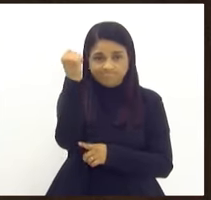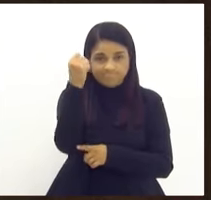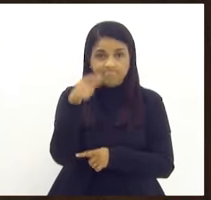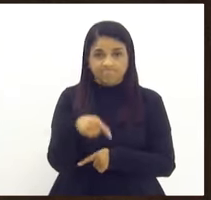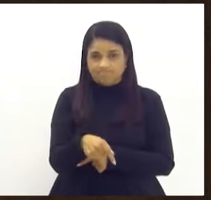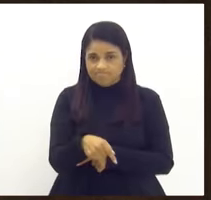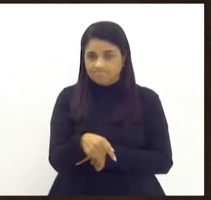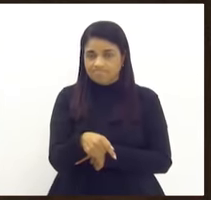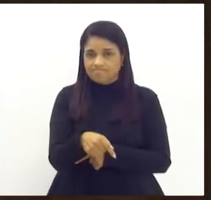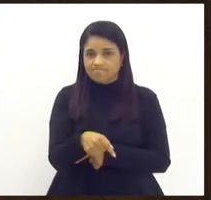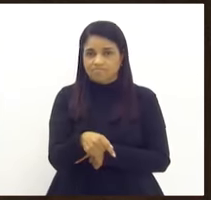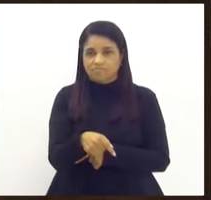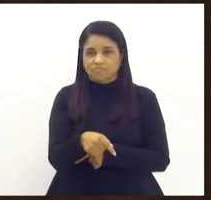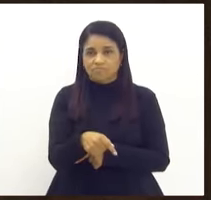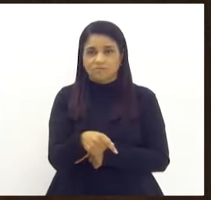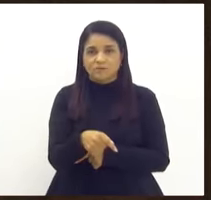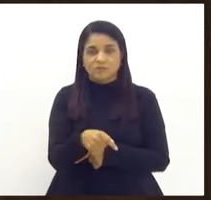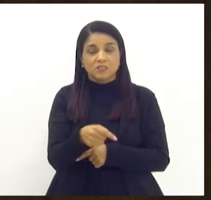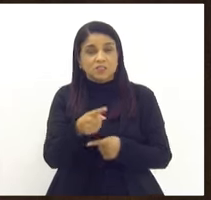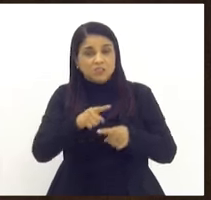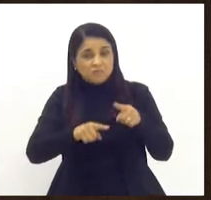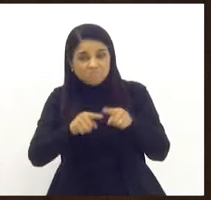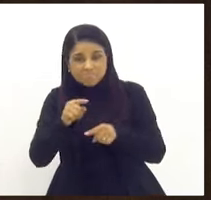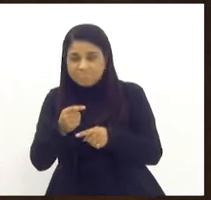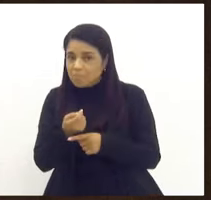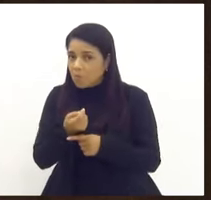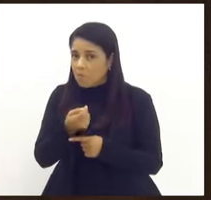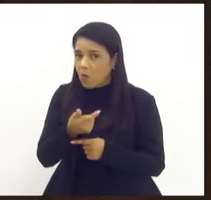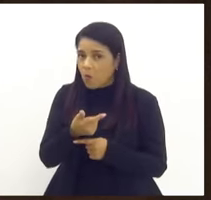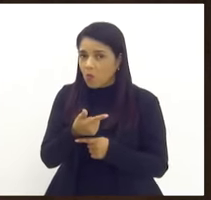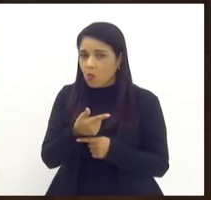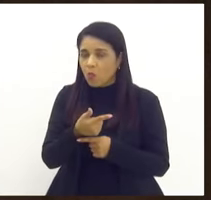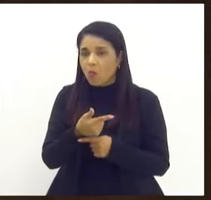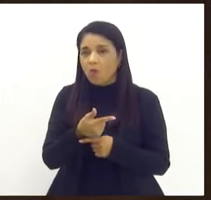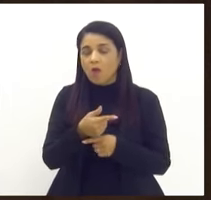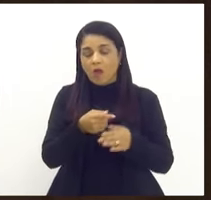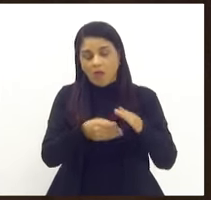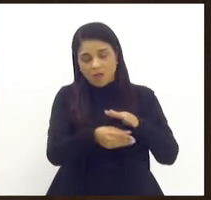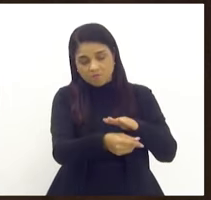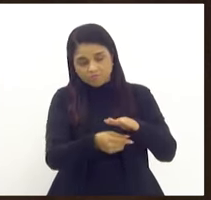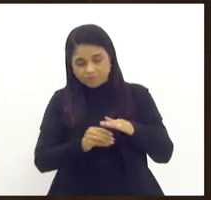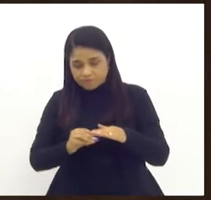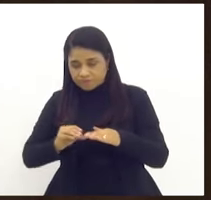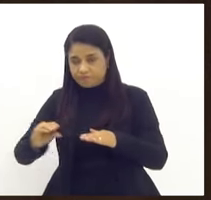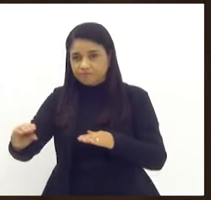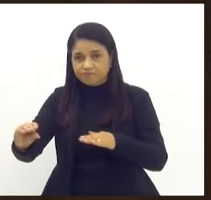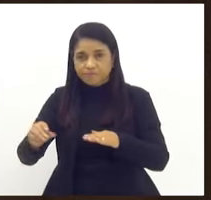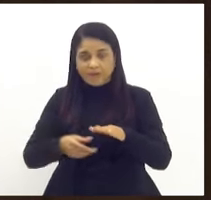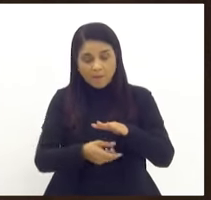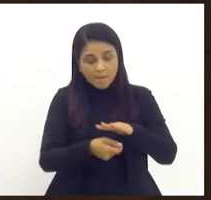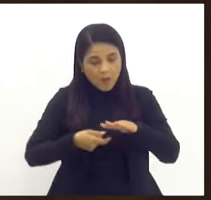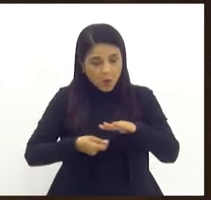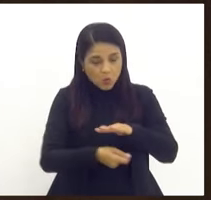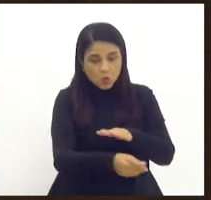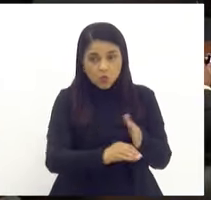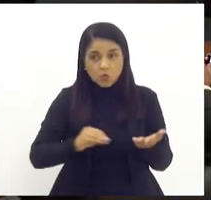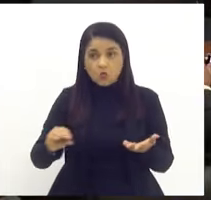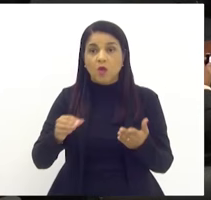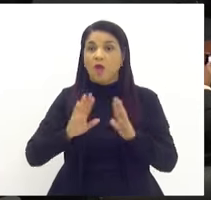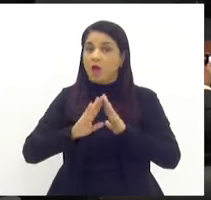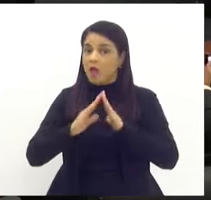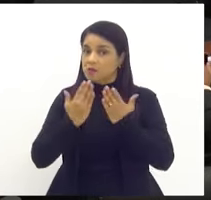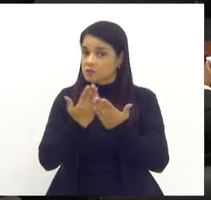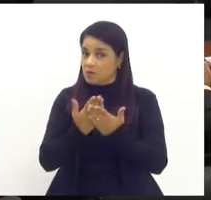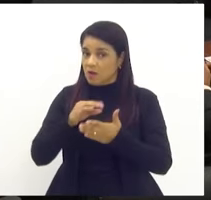única um dos poucos instrumentos que a gente tem é esse abri o Colégio de líderes com essa fala de vossa excelência agora